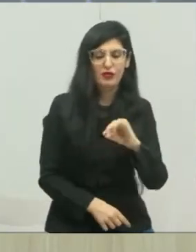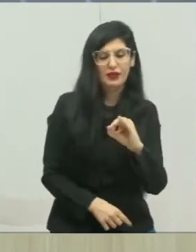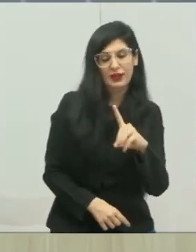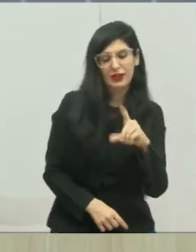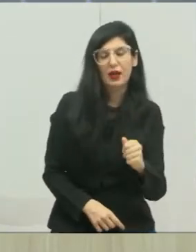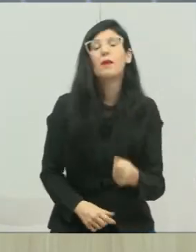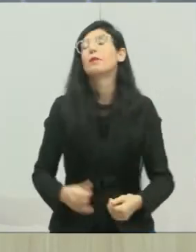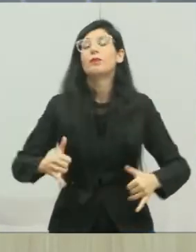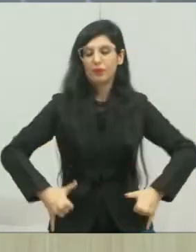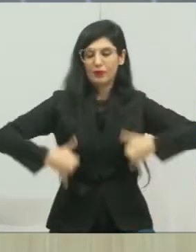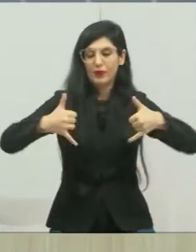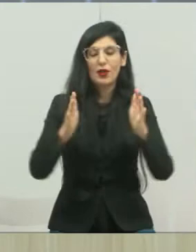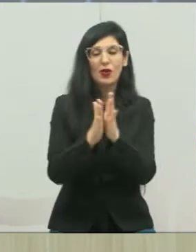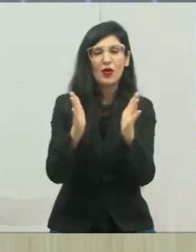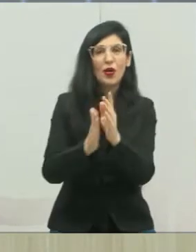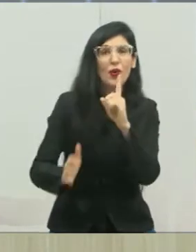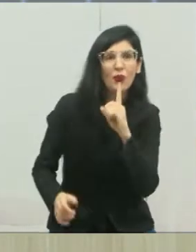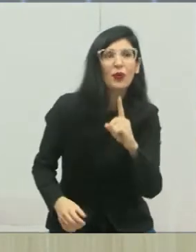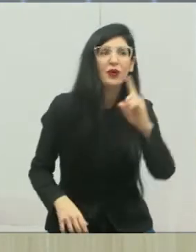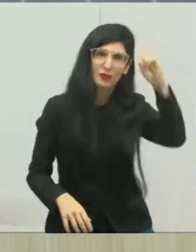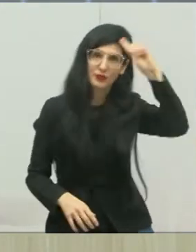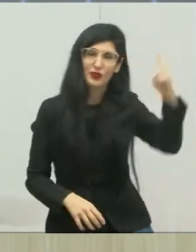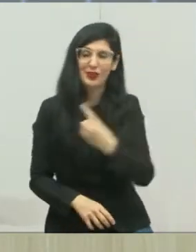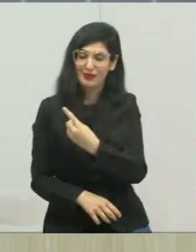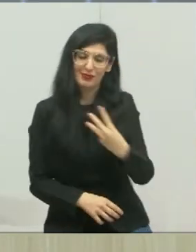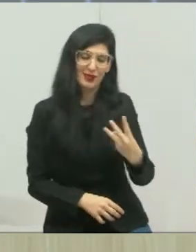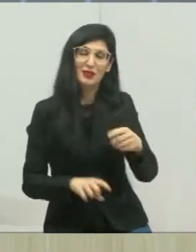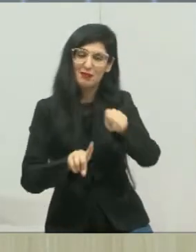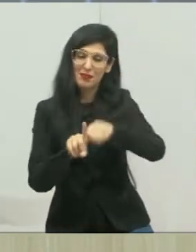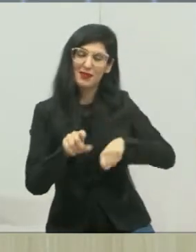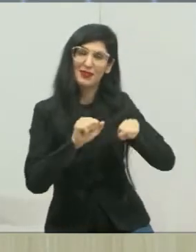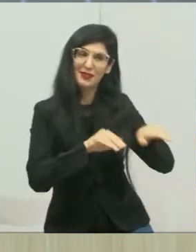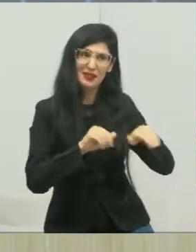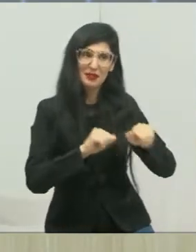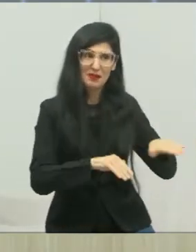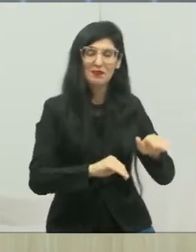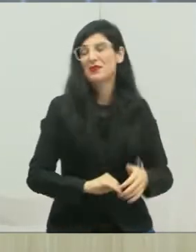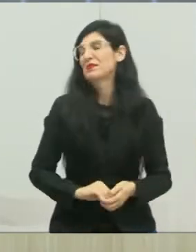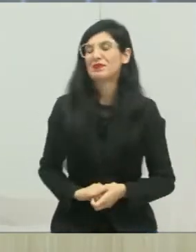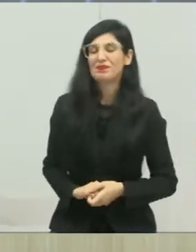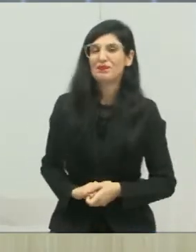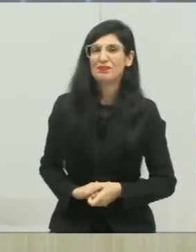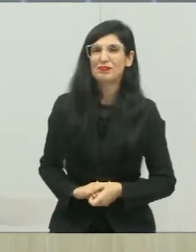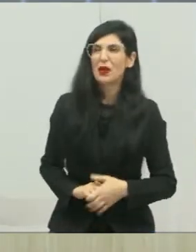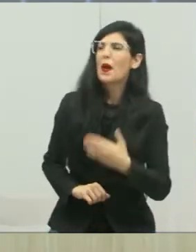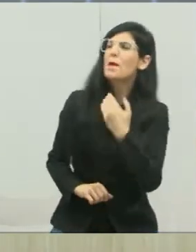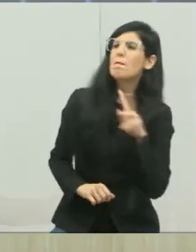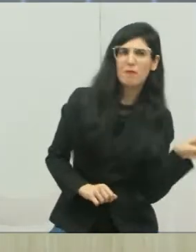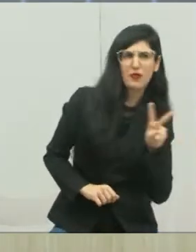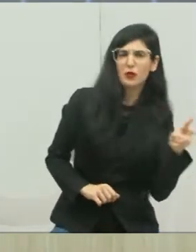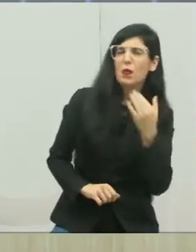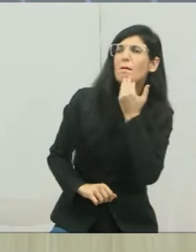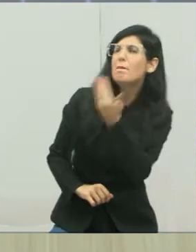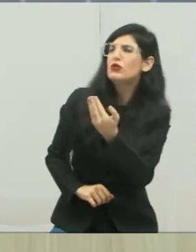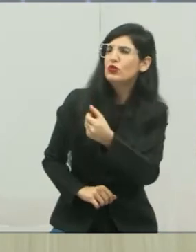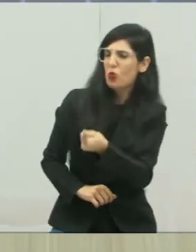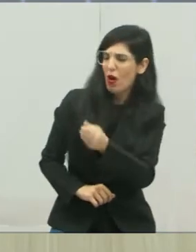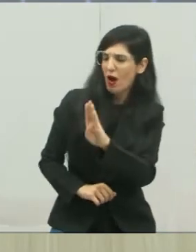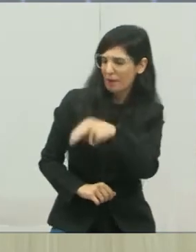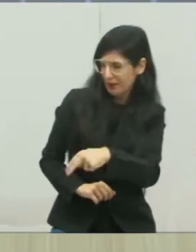aniversário comemorado no dia 13 de setembro. Autoria: vereador Abner de Madureira.